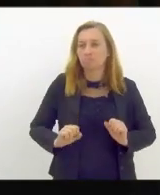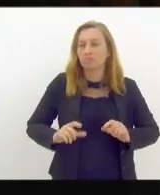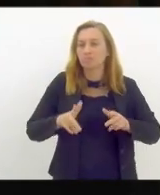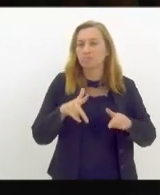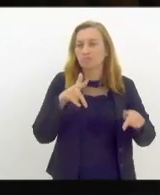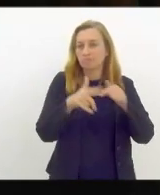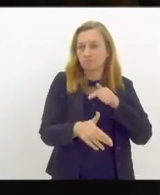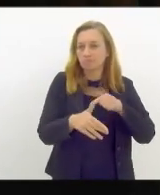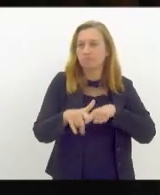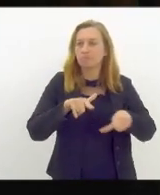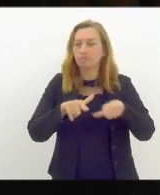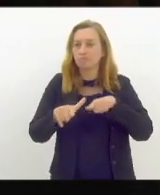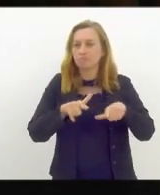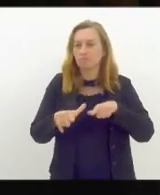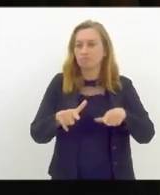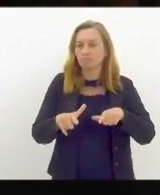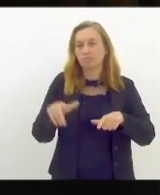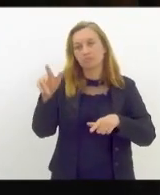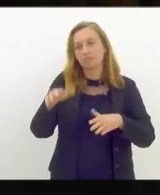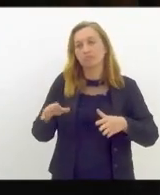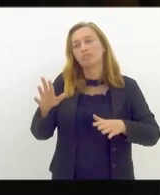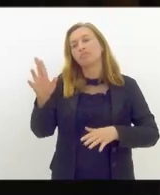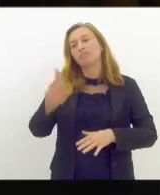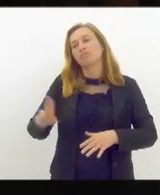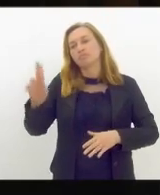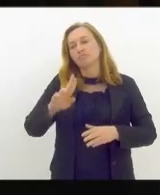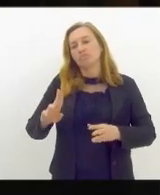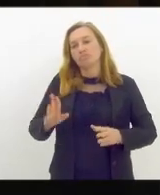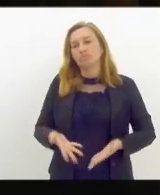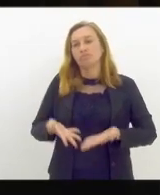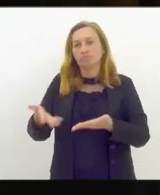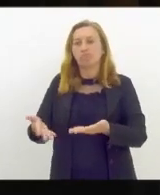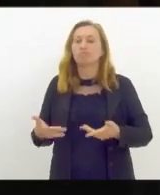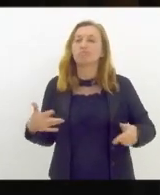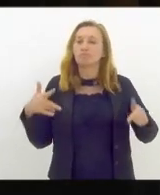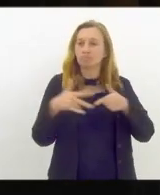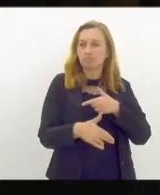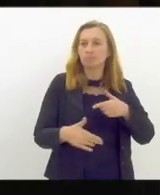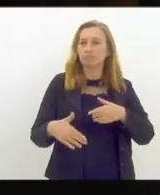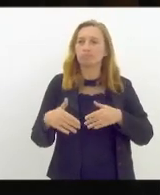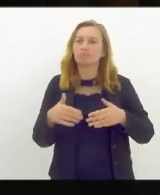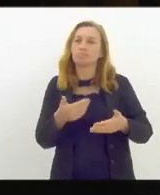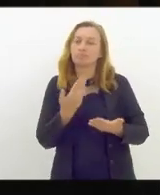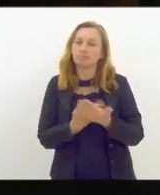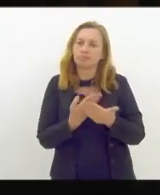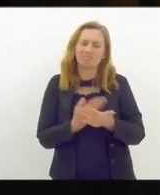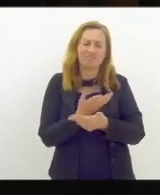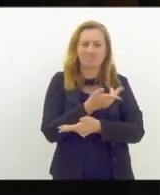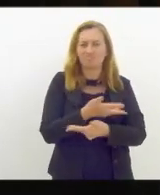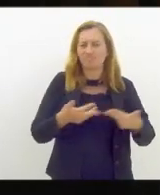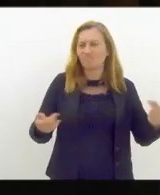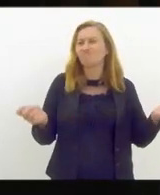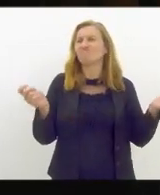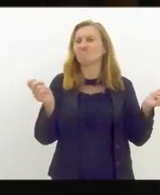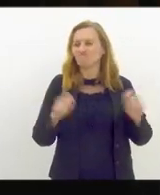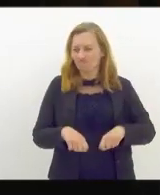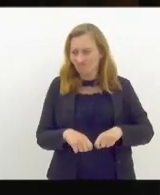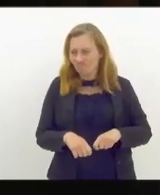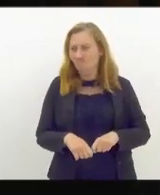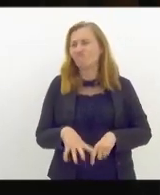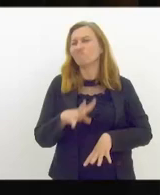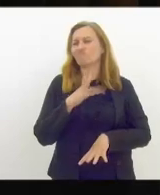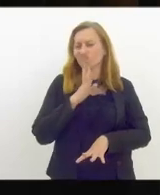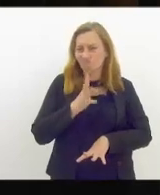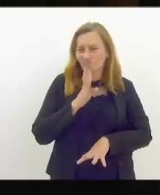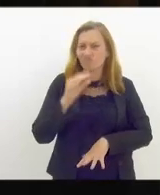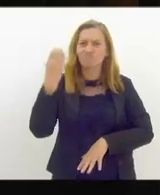serviços que a UFRJ oferece, pode interromper as aulas, pode interromper uma série de possibilidades de